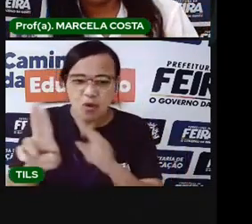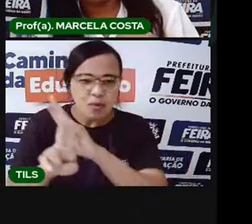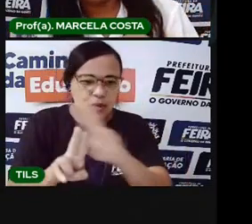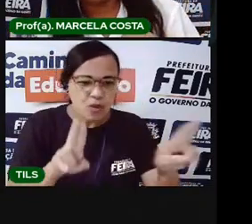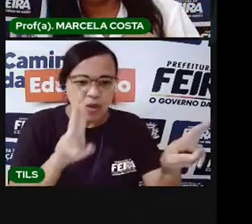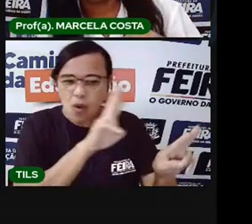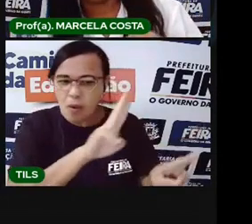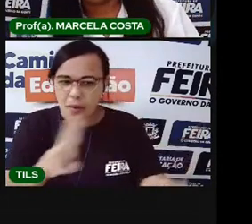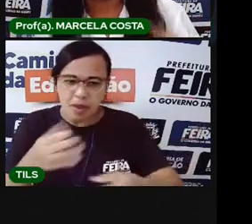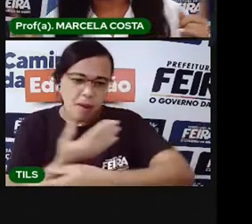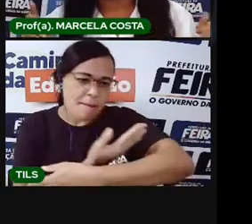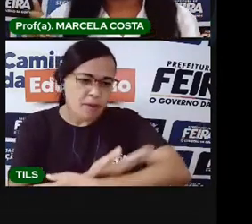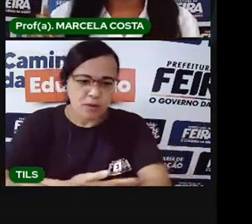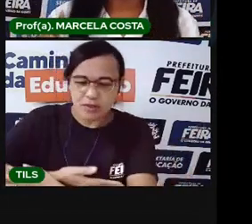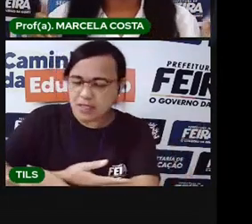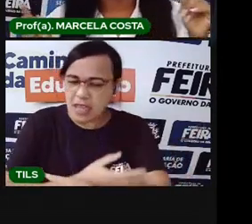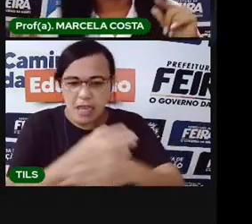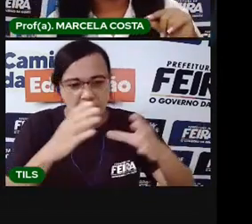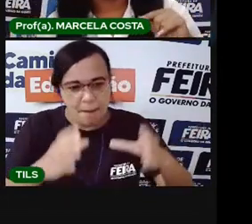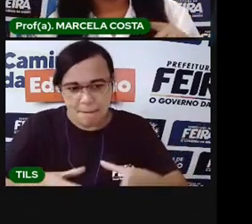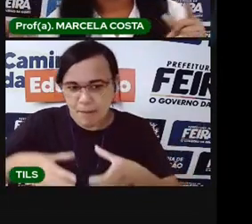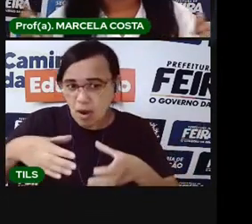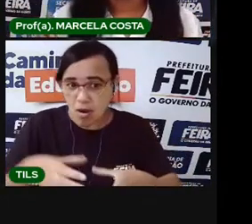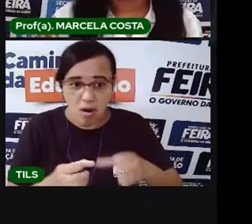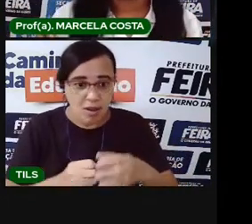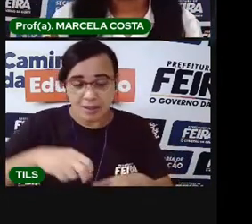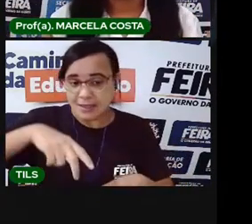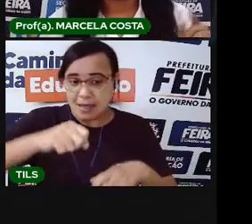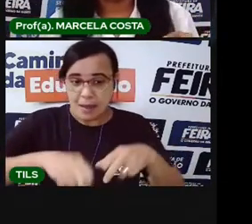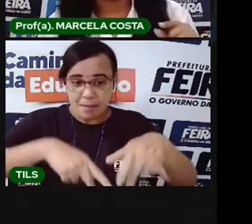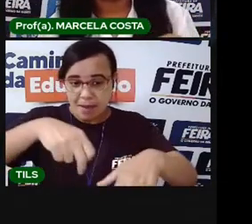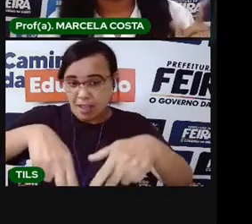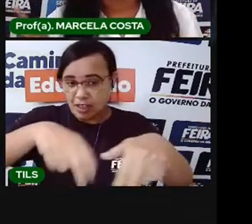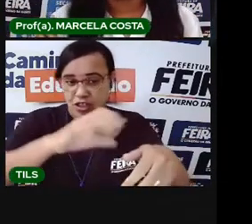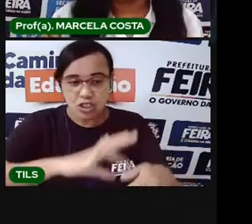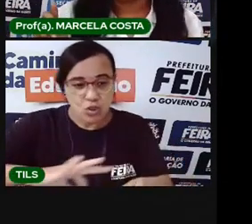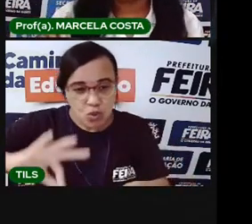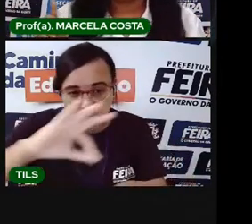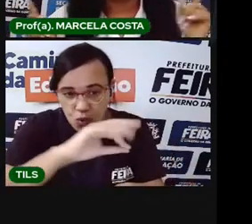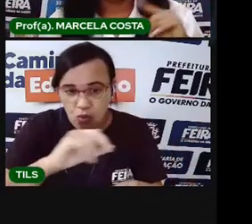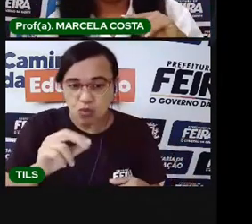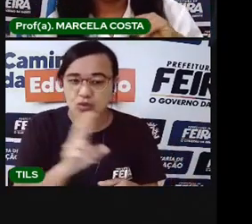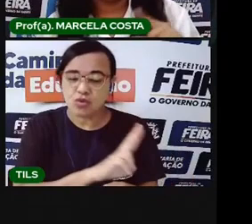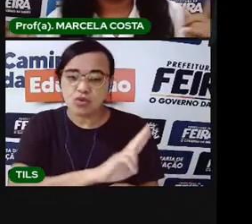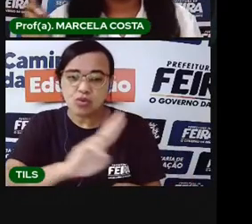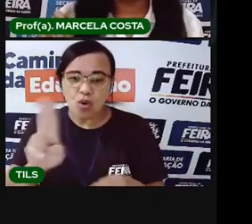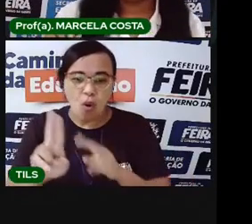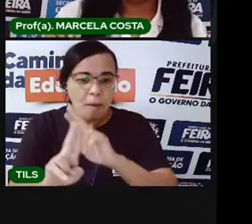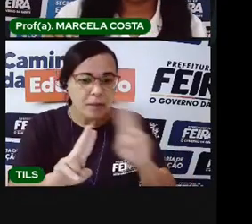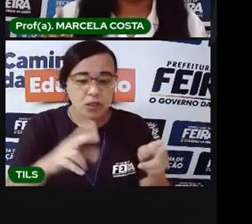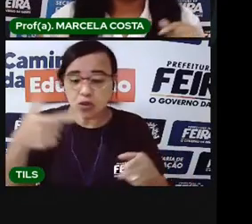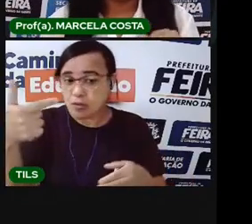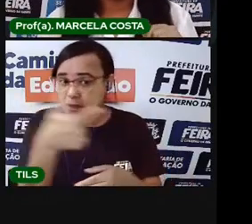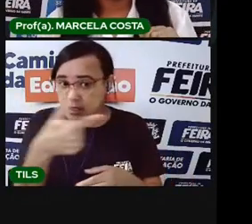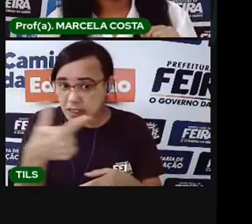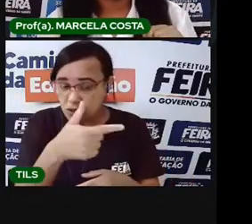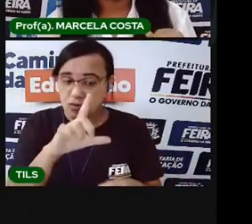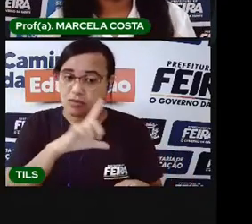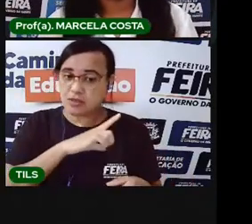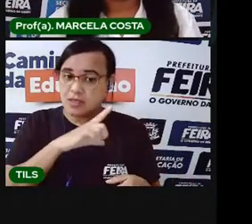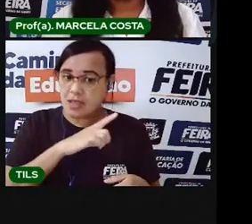e patins. Brinquedos não têm sobrenome, mas a gente